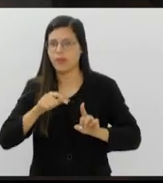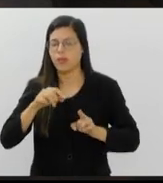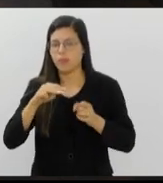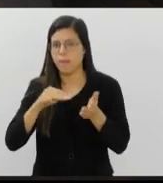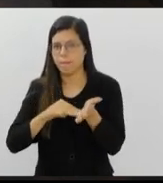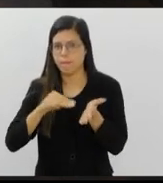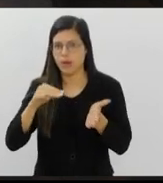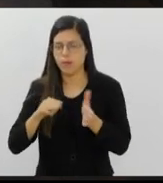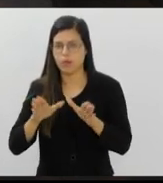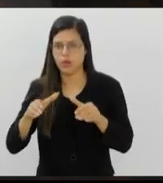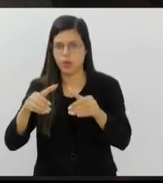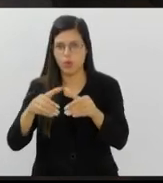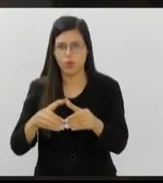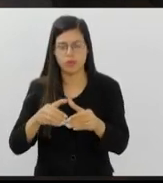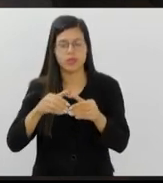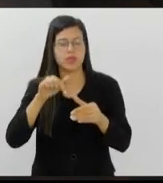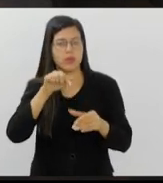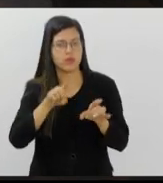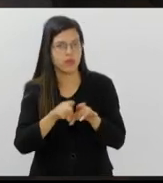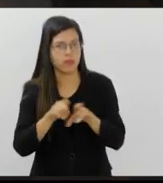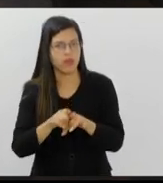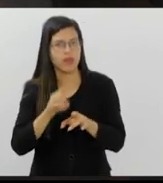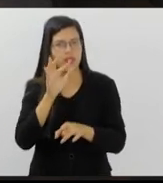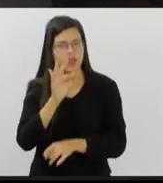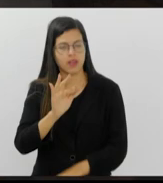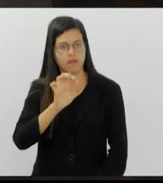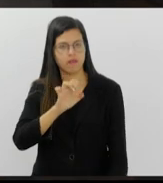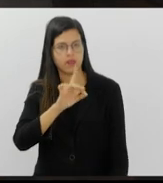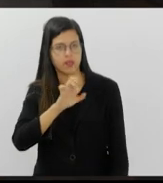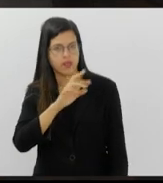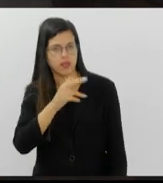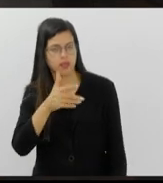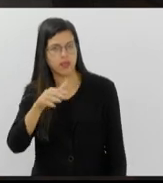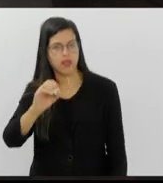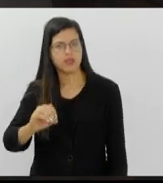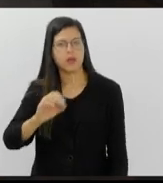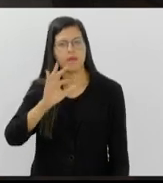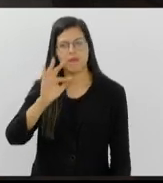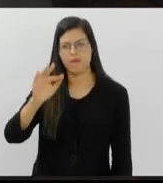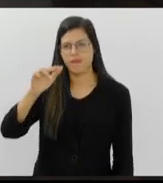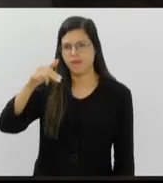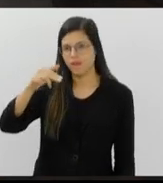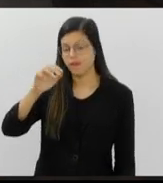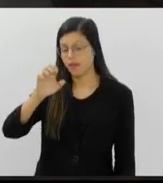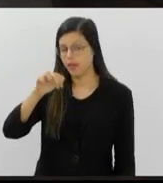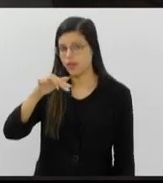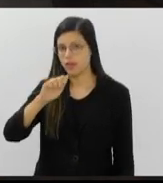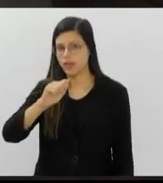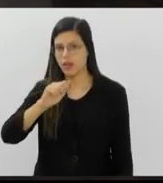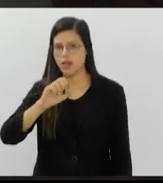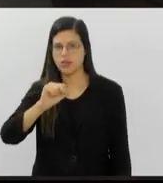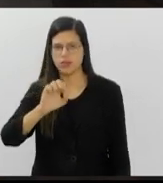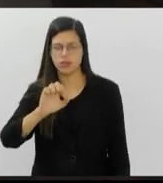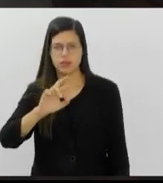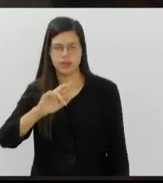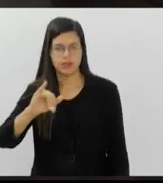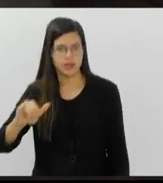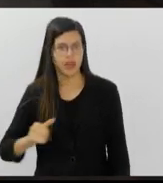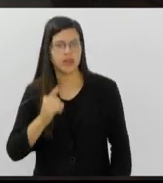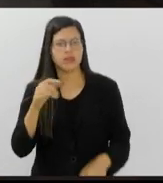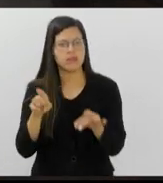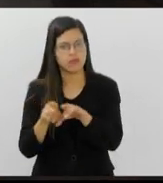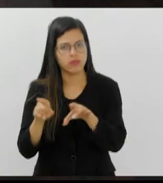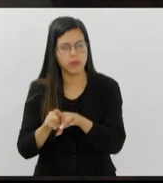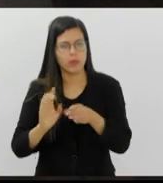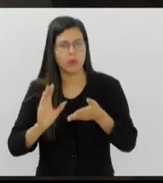de Capitalização da Federação Nacional de Seguros, FENASERG, do Conselho Consultivo da Associação de